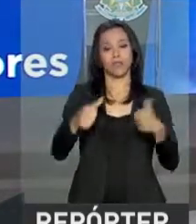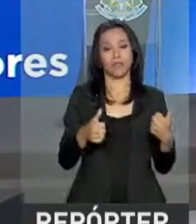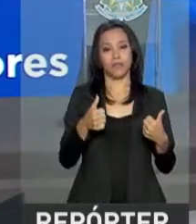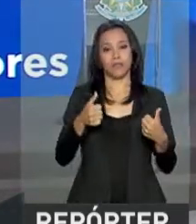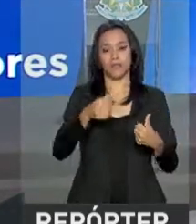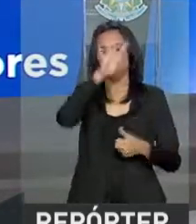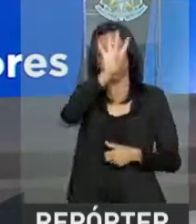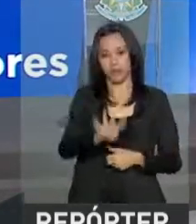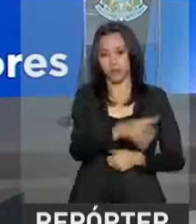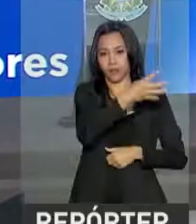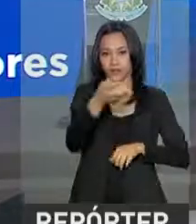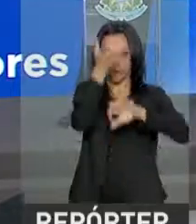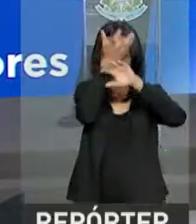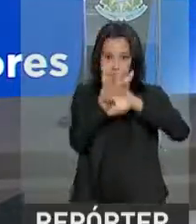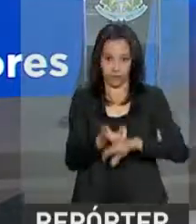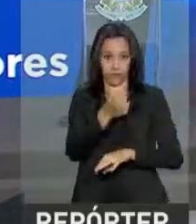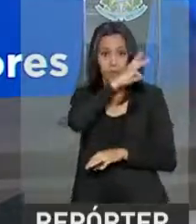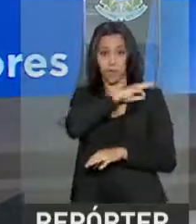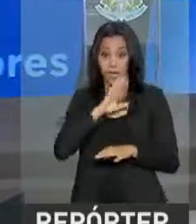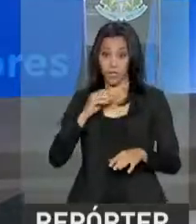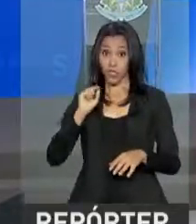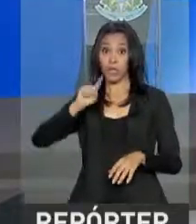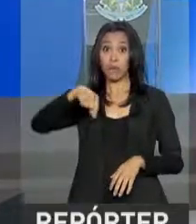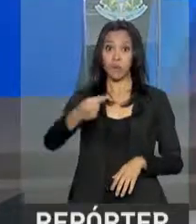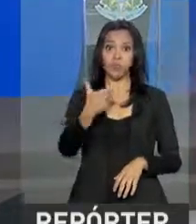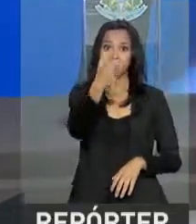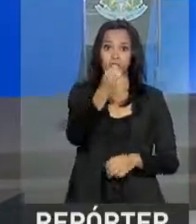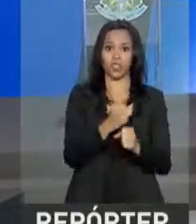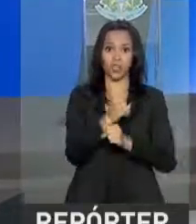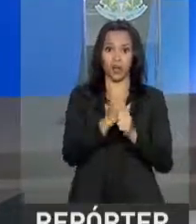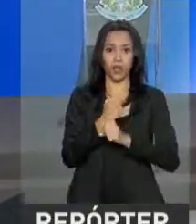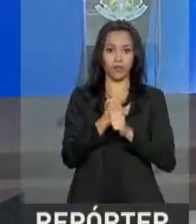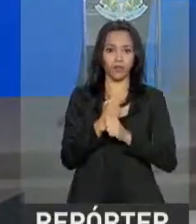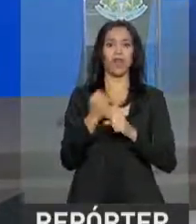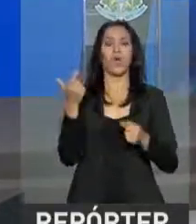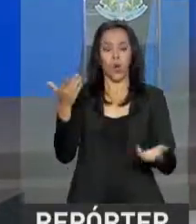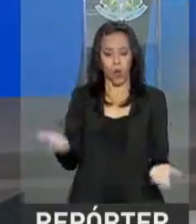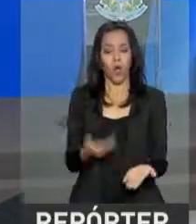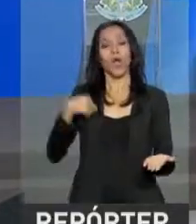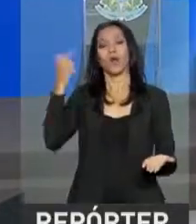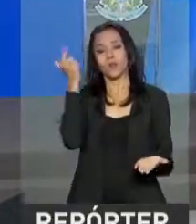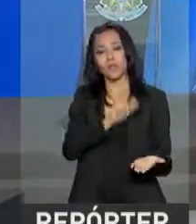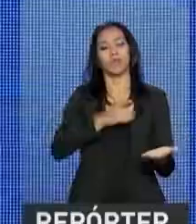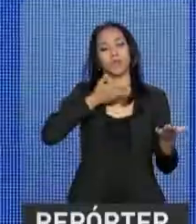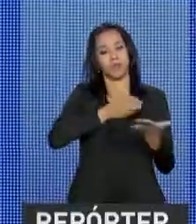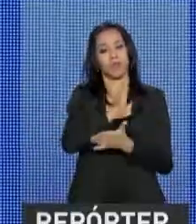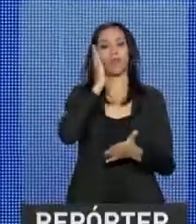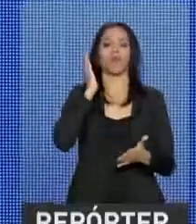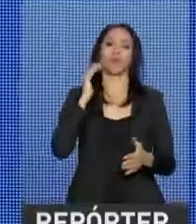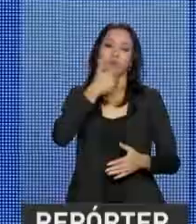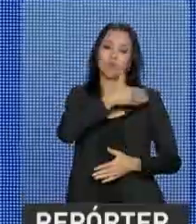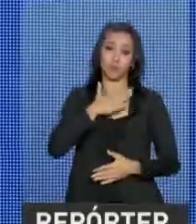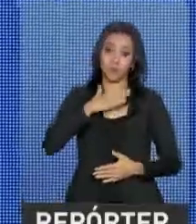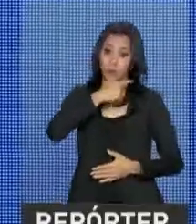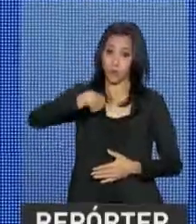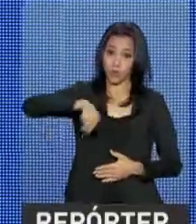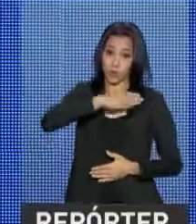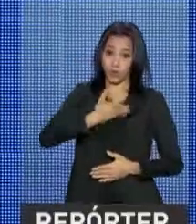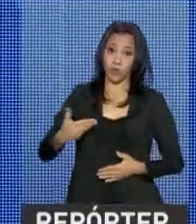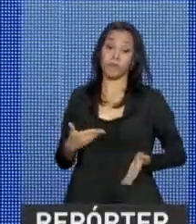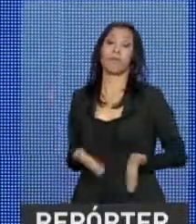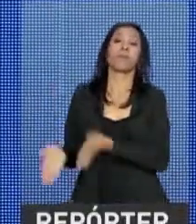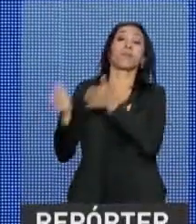e só agora 20 anos depois conseguimos aprová-la no nosso governo o presidente michel temer também